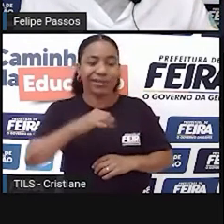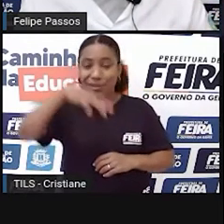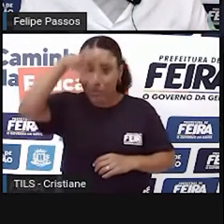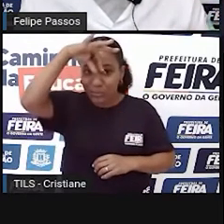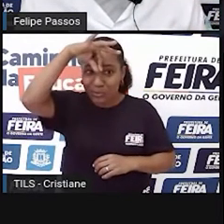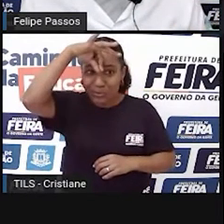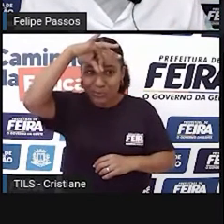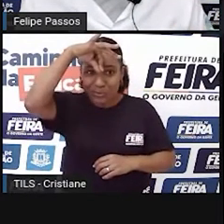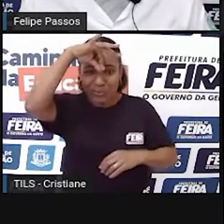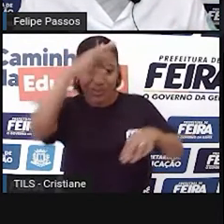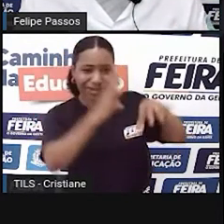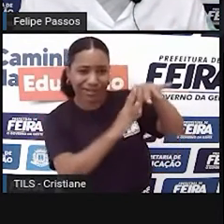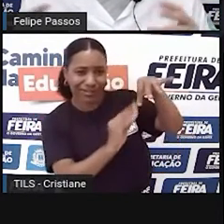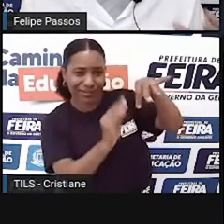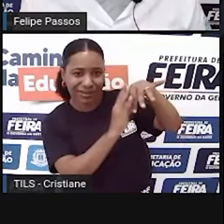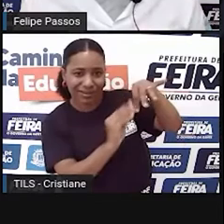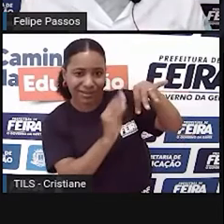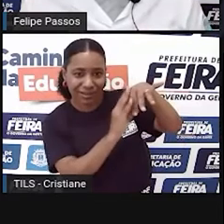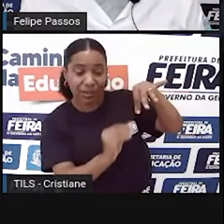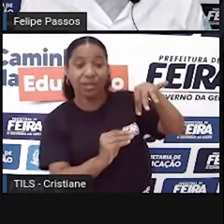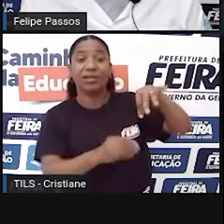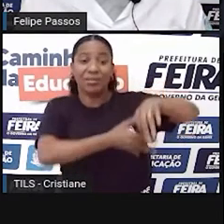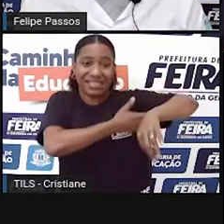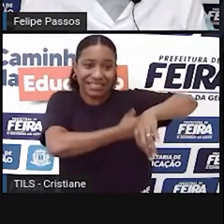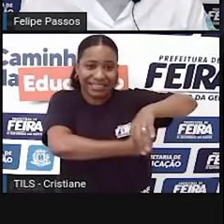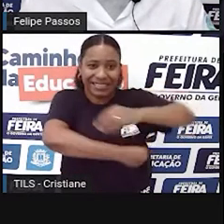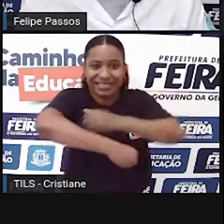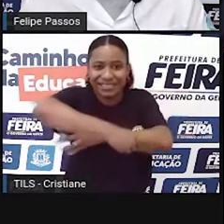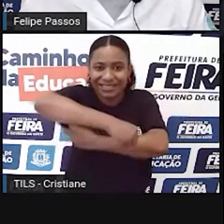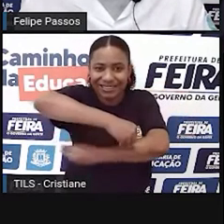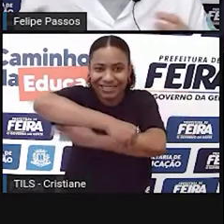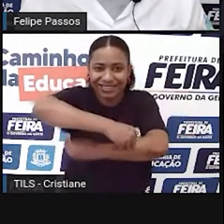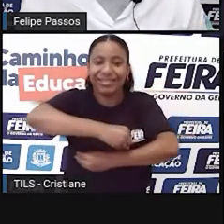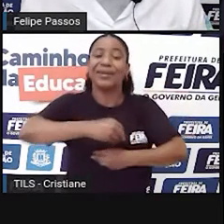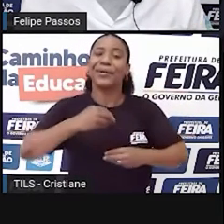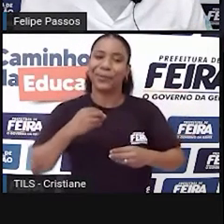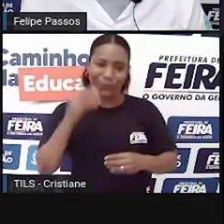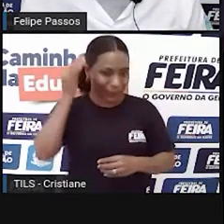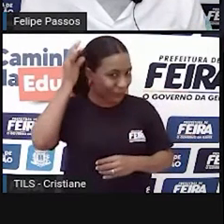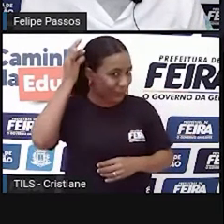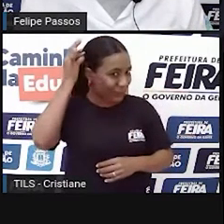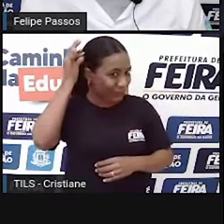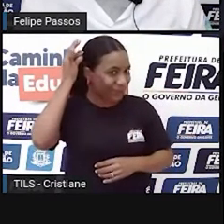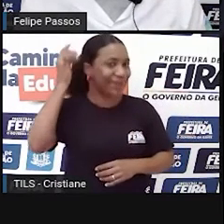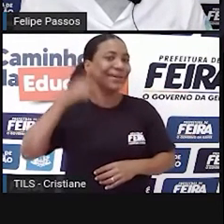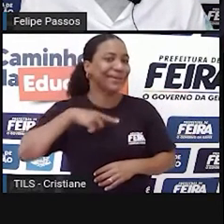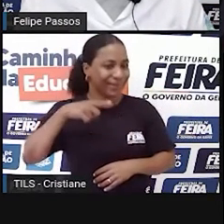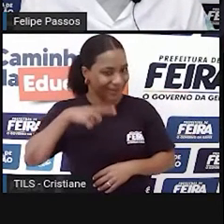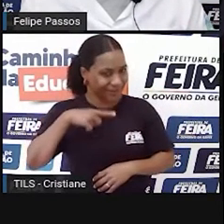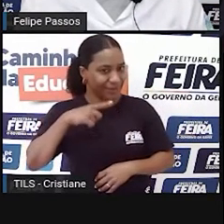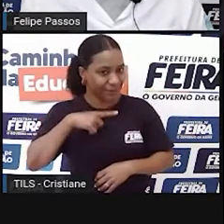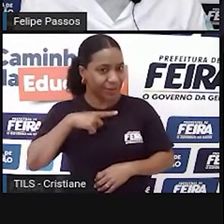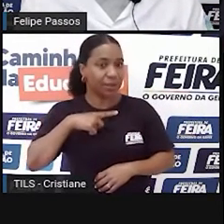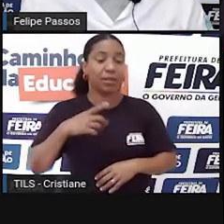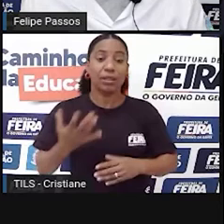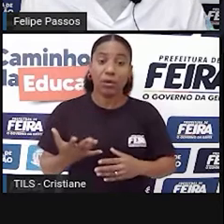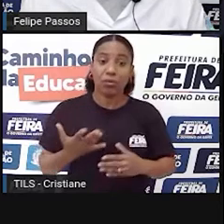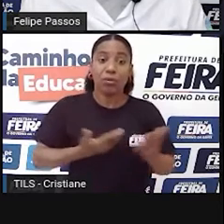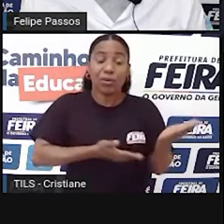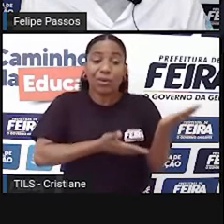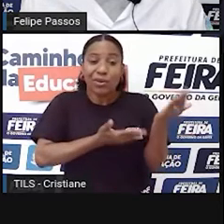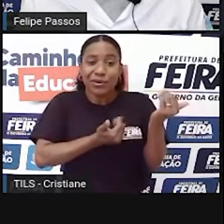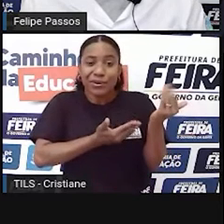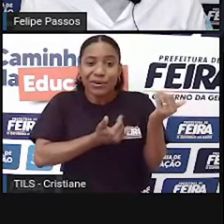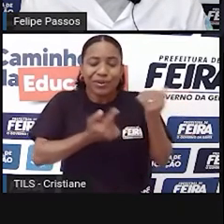pubianos, pelos axilares, enfim, a puberdade ela vem marcando uma série de mudanças físicas